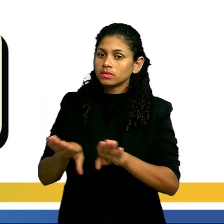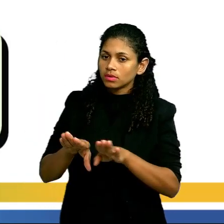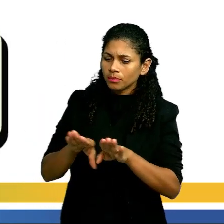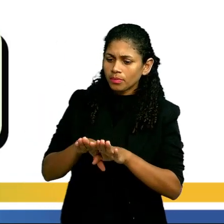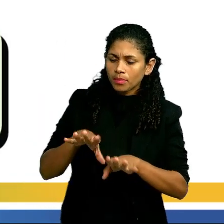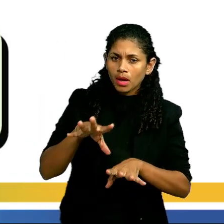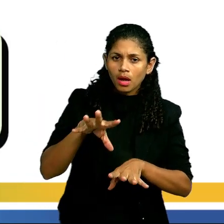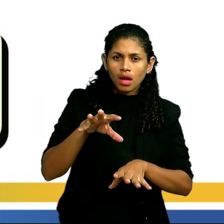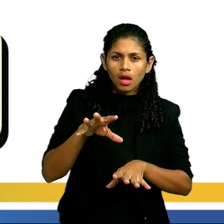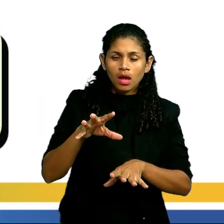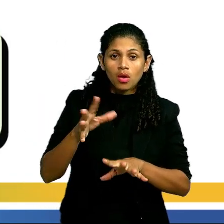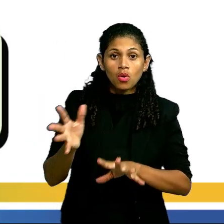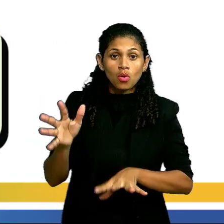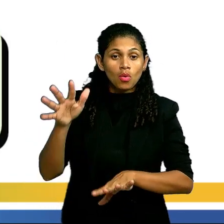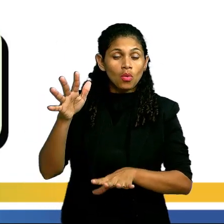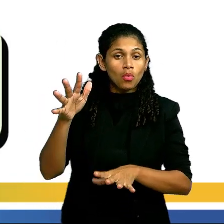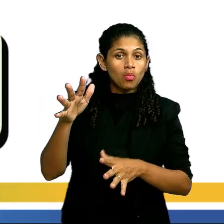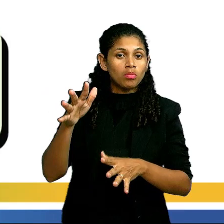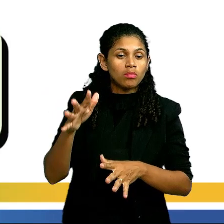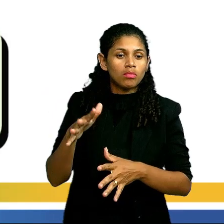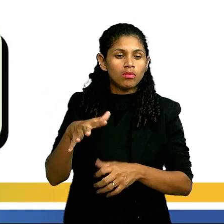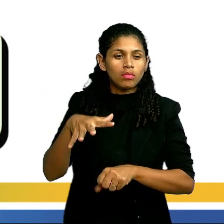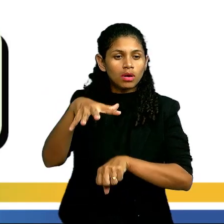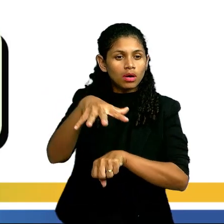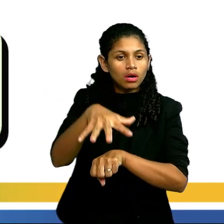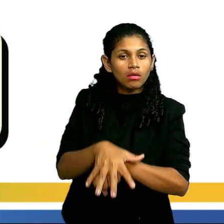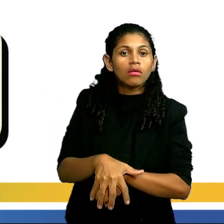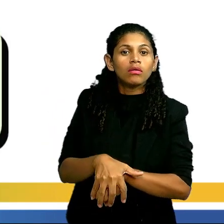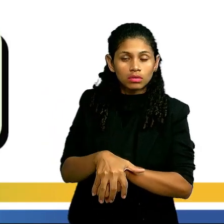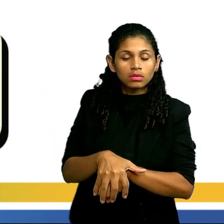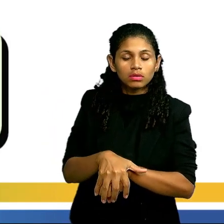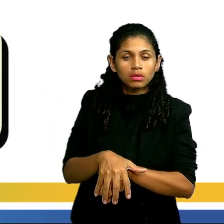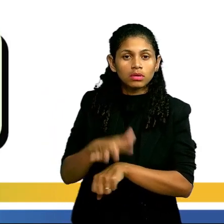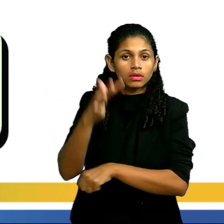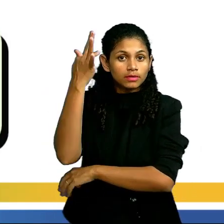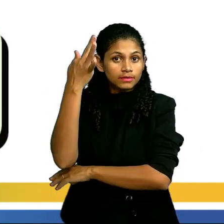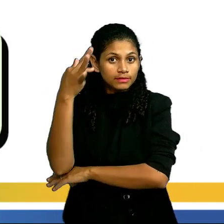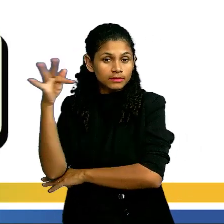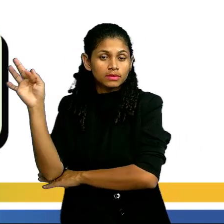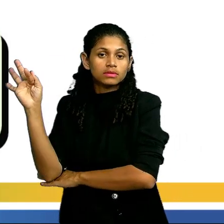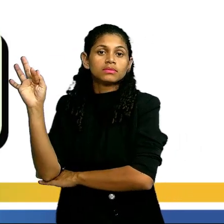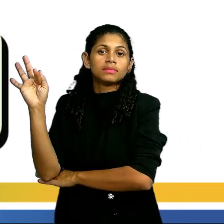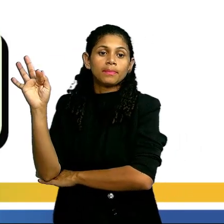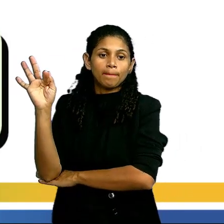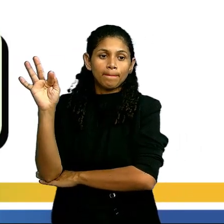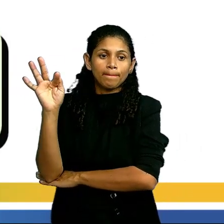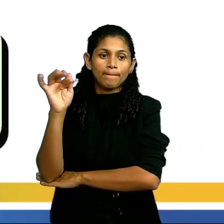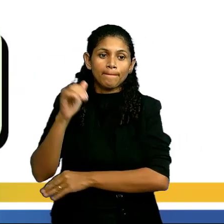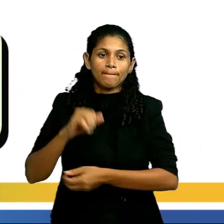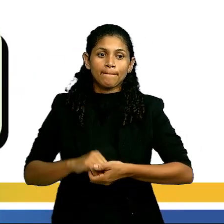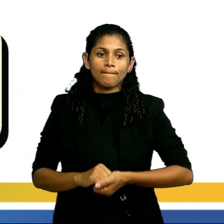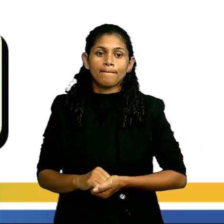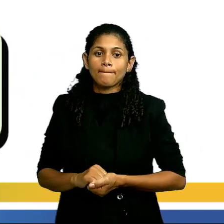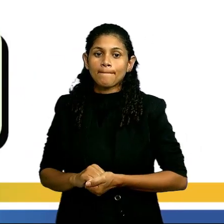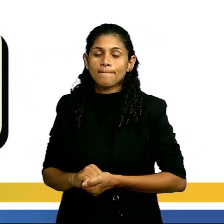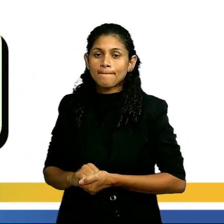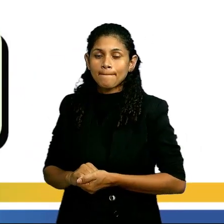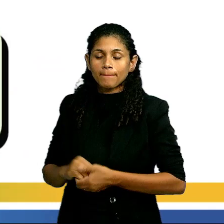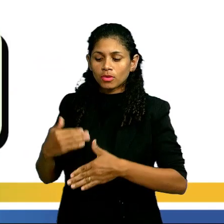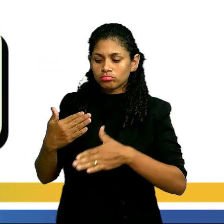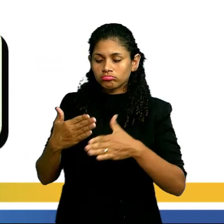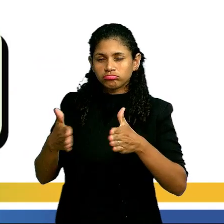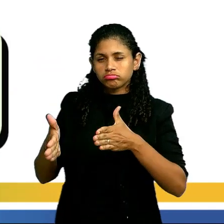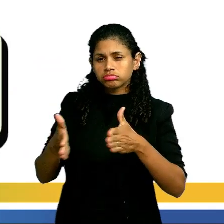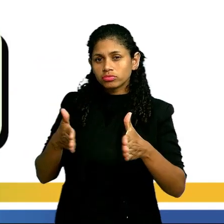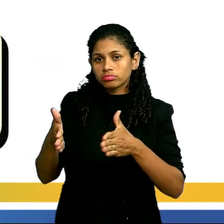Na verdade, ela foi uma neocolônia, foi um território, né? Depois do processo aí de neocolonização, que nós também